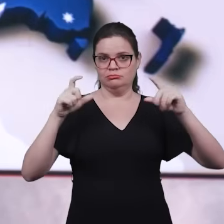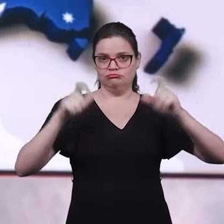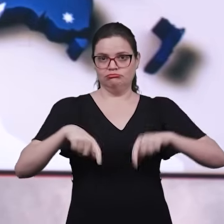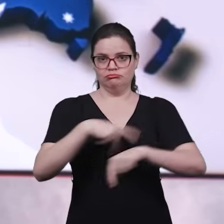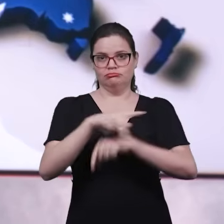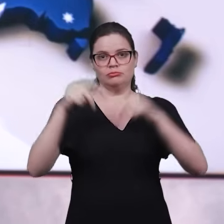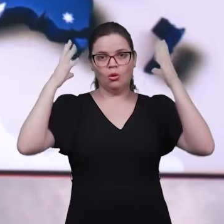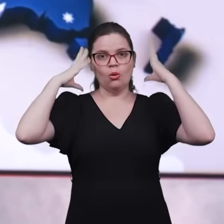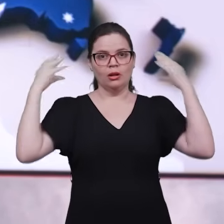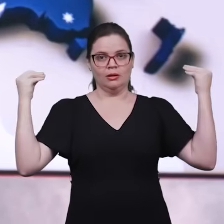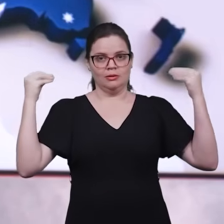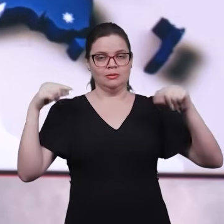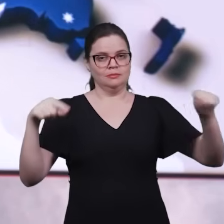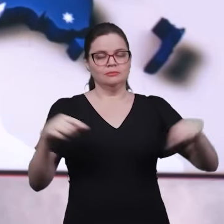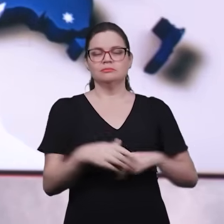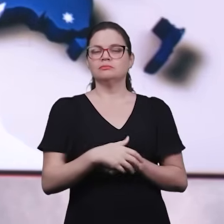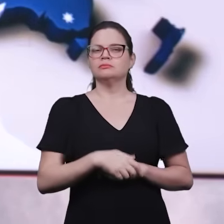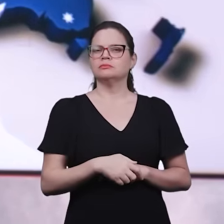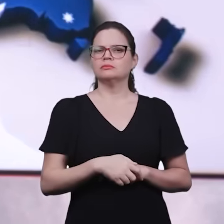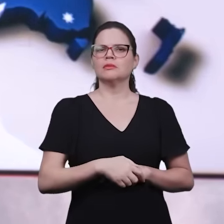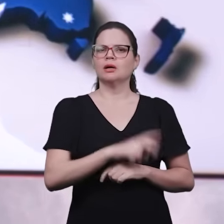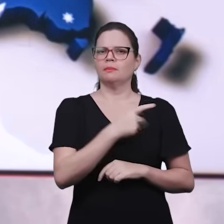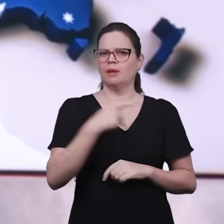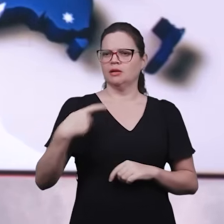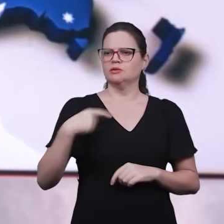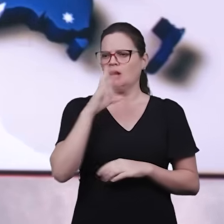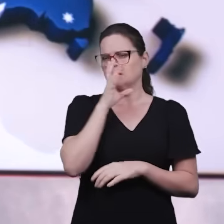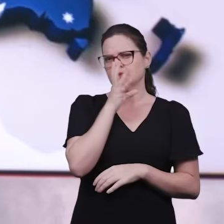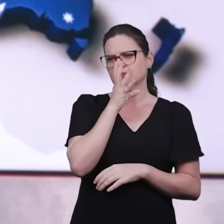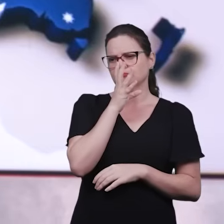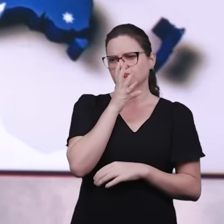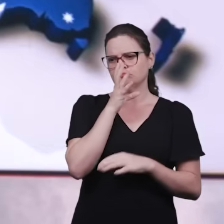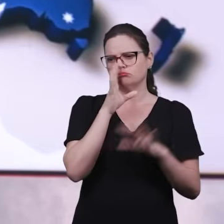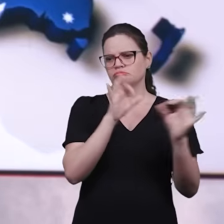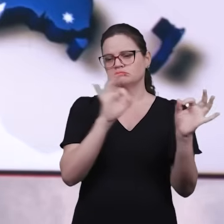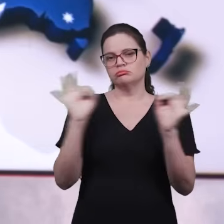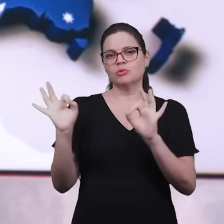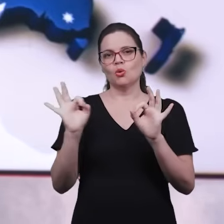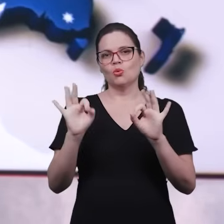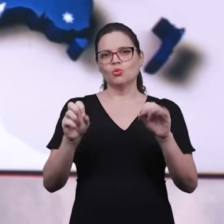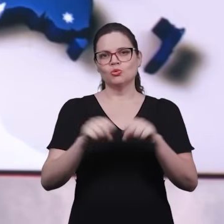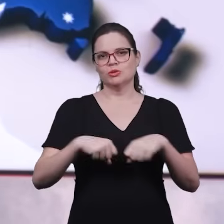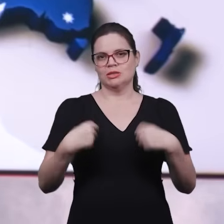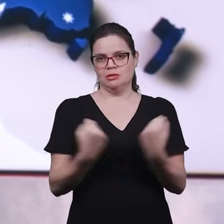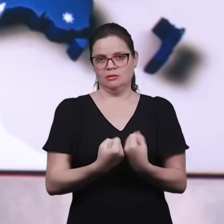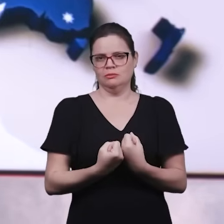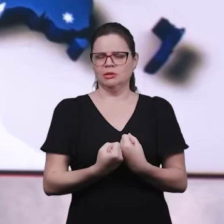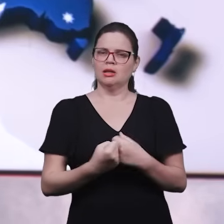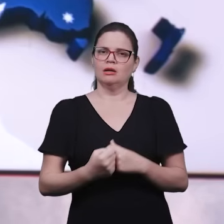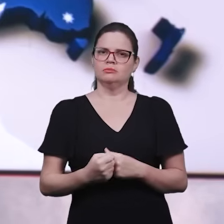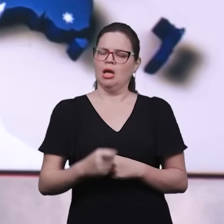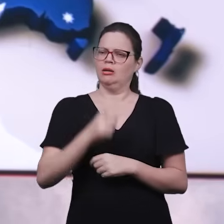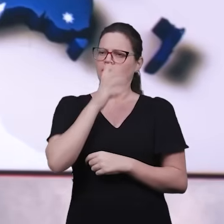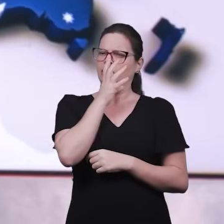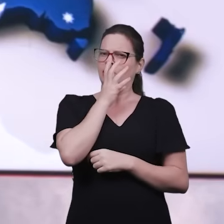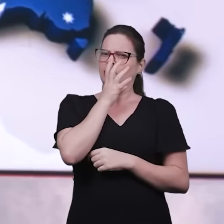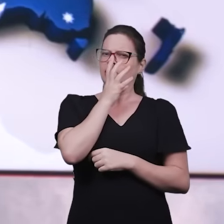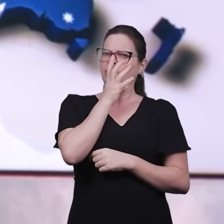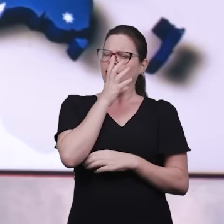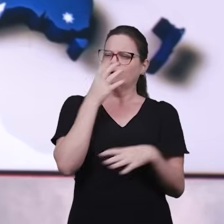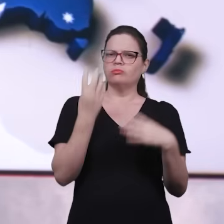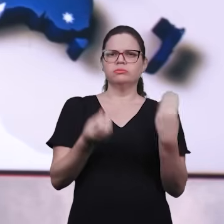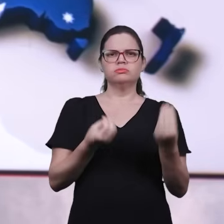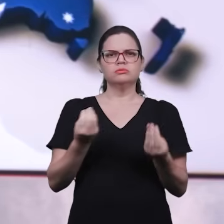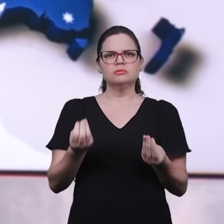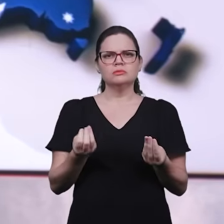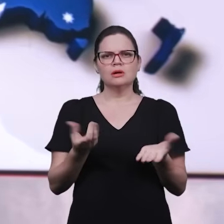Holanda. E esse pastor assistiu o seminário, a convite do pastor da Bélgica, ficou